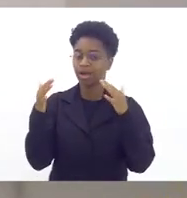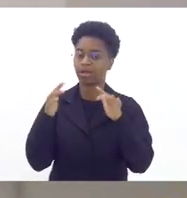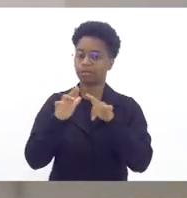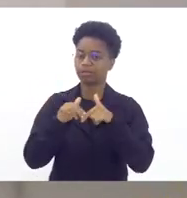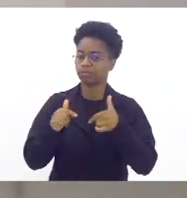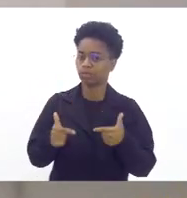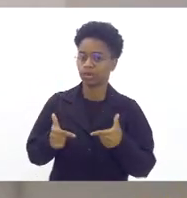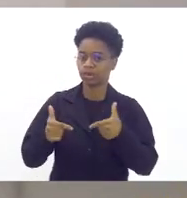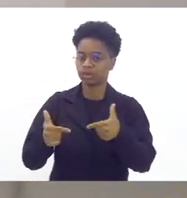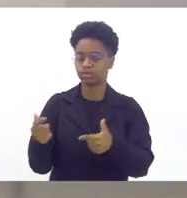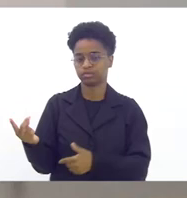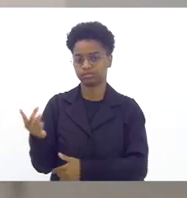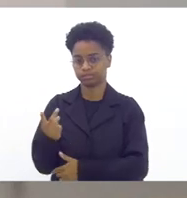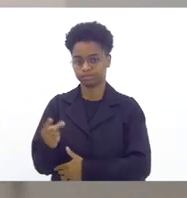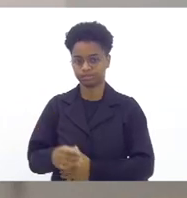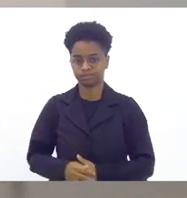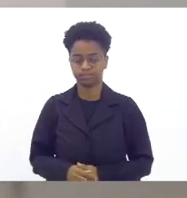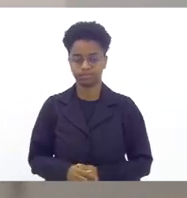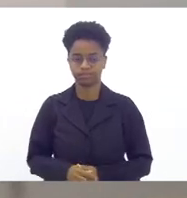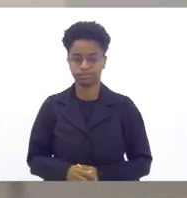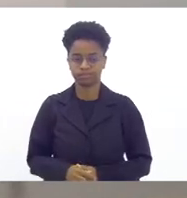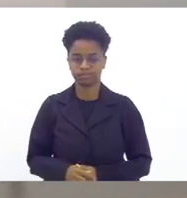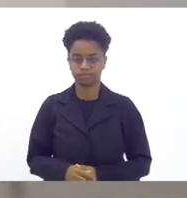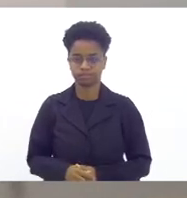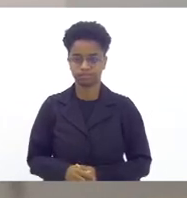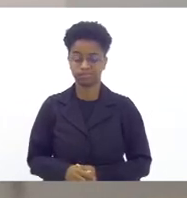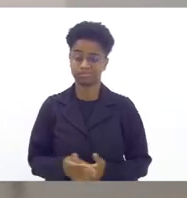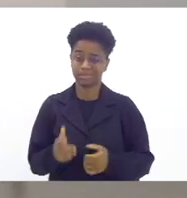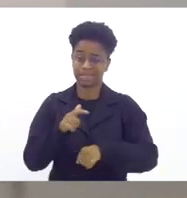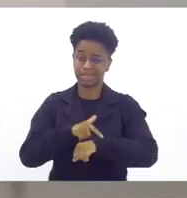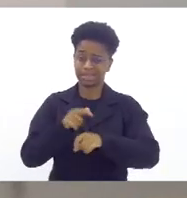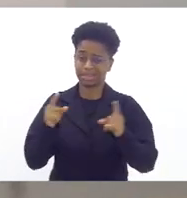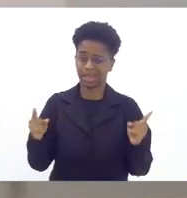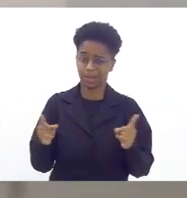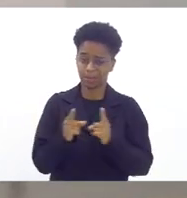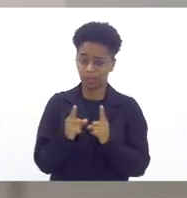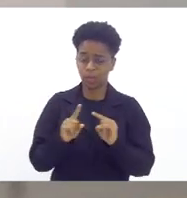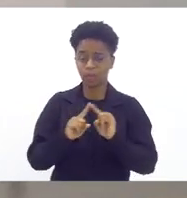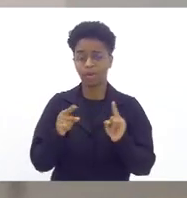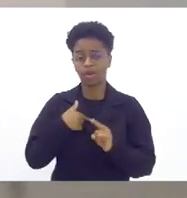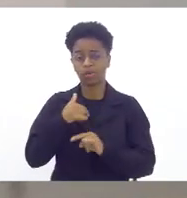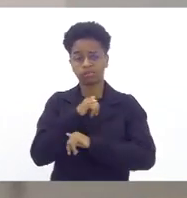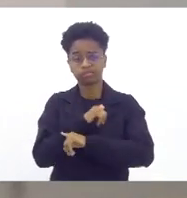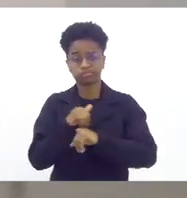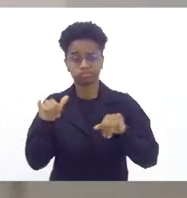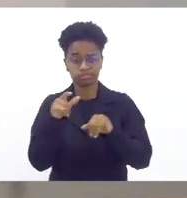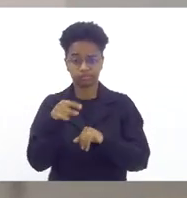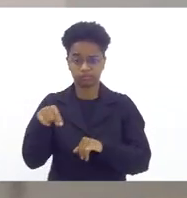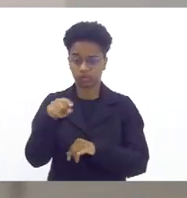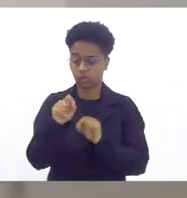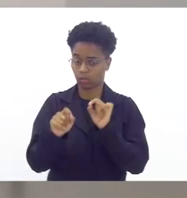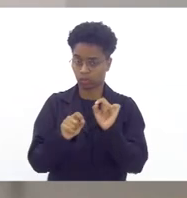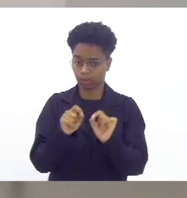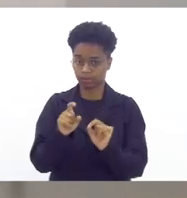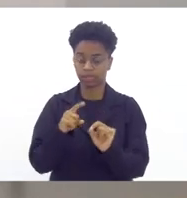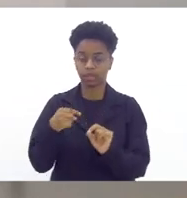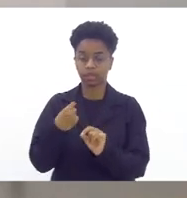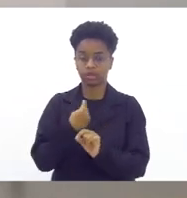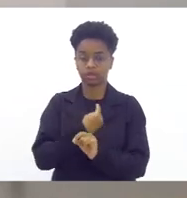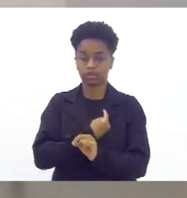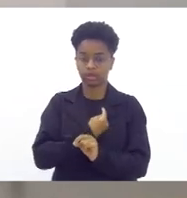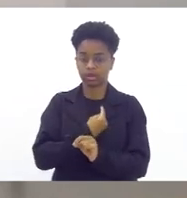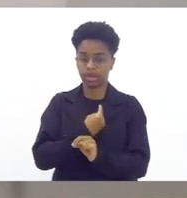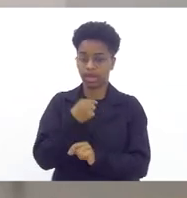iniciativa. E eu, como o tempo é curto, eu gostaria de dizer o seguinte, nós estamos aqui numa